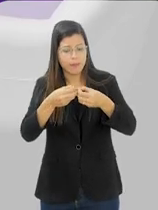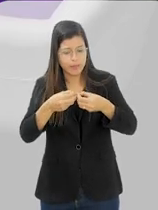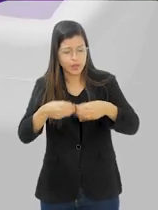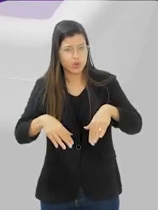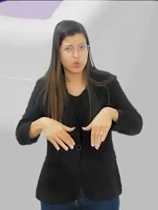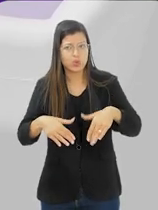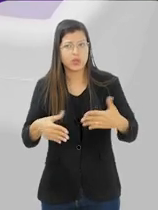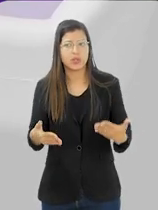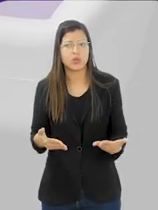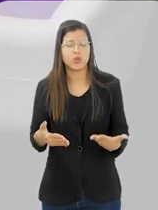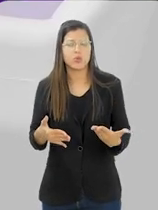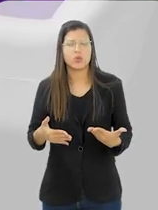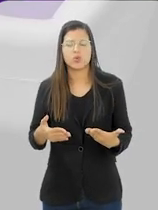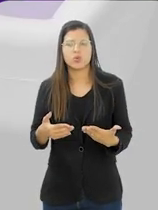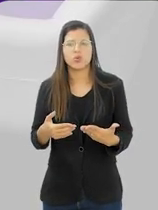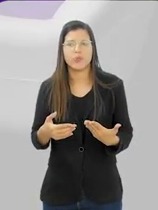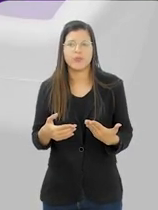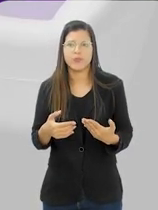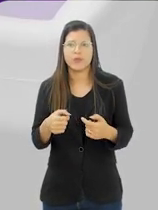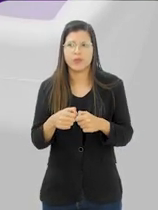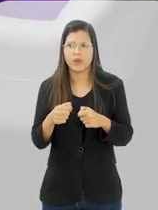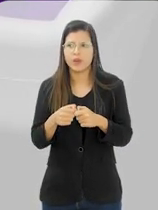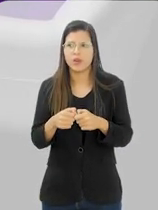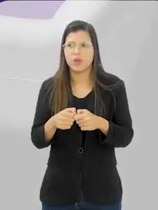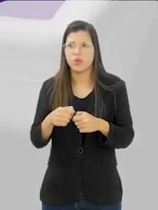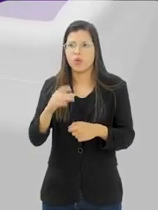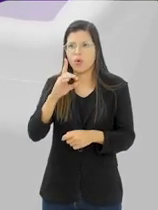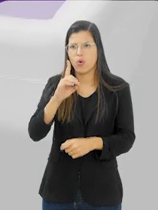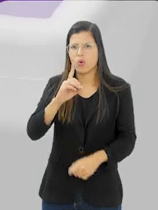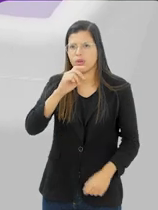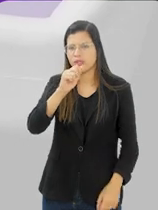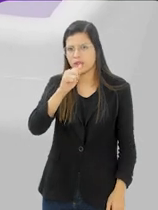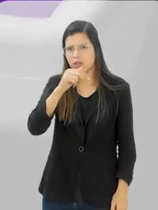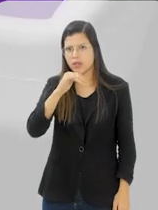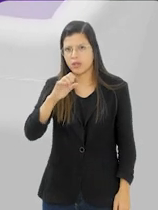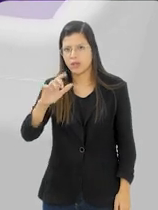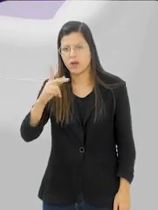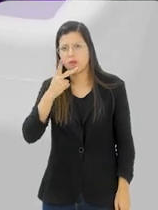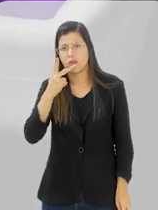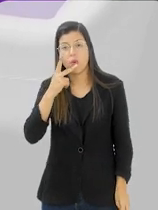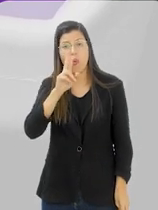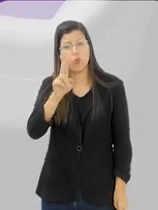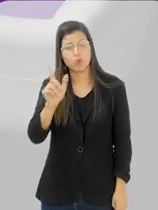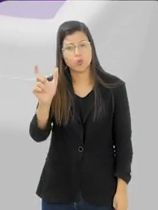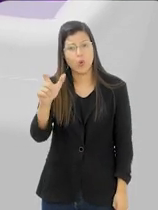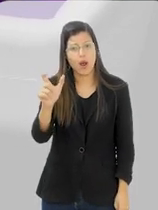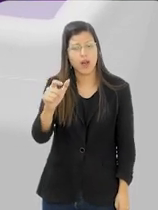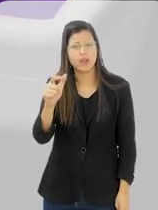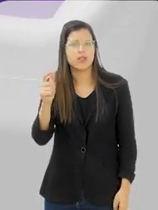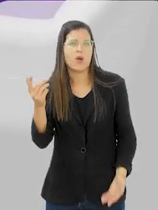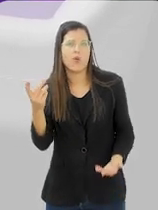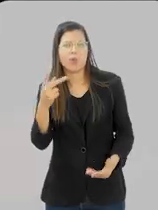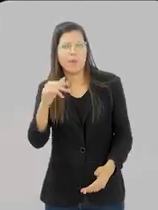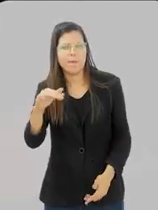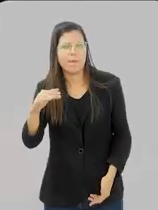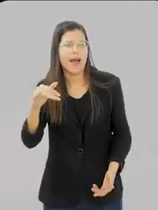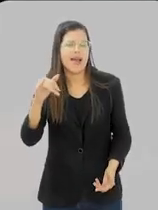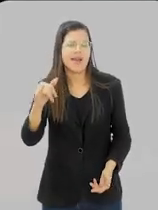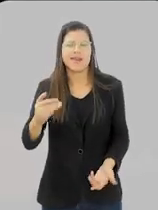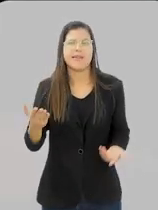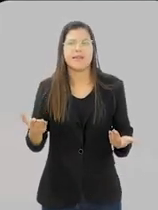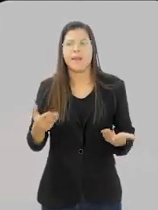vezes provocados. O Dr. Daniel falou: ah, usa o cartão do pai, pega, perde um dinheiro